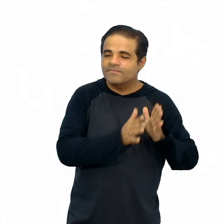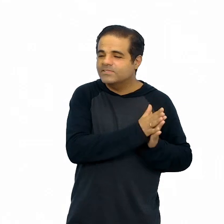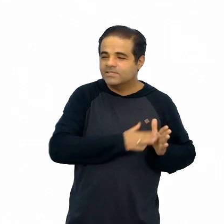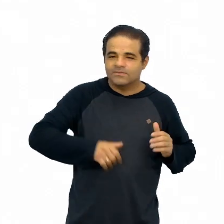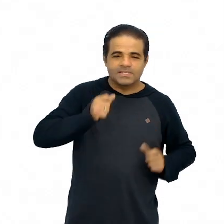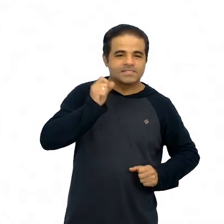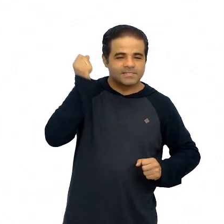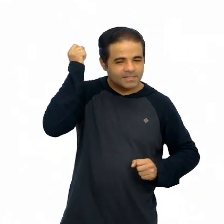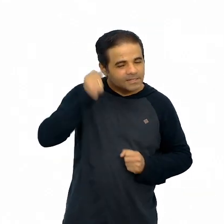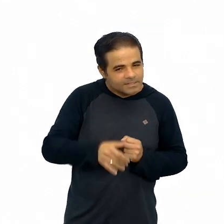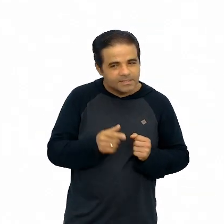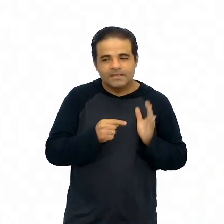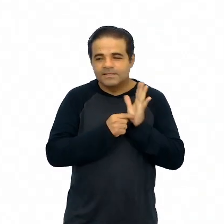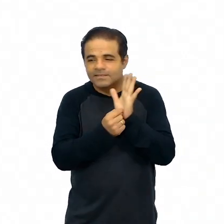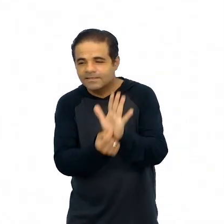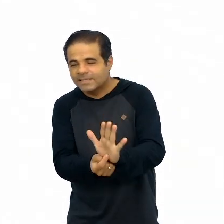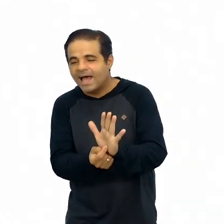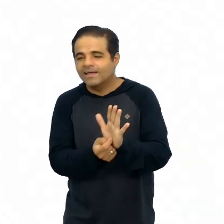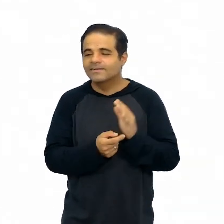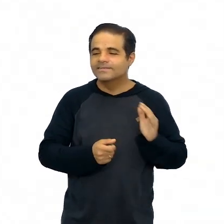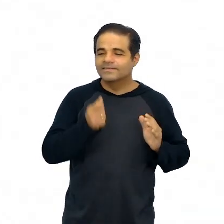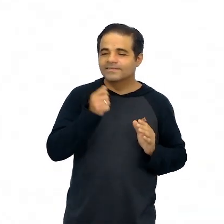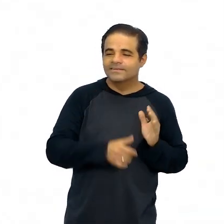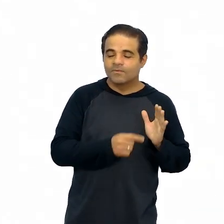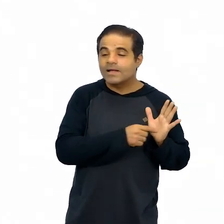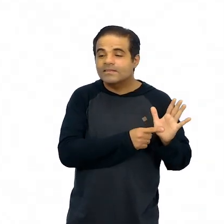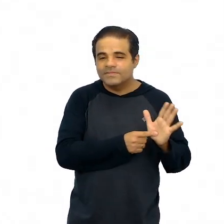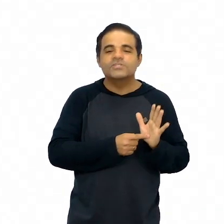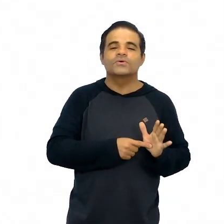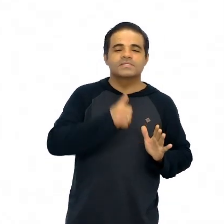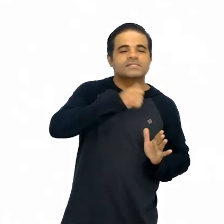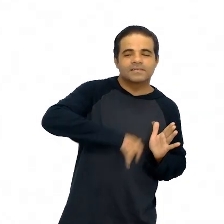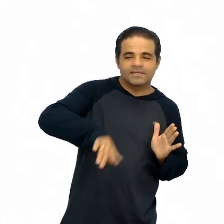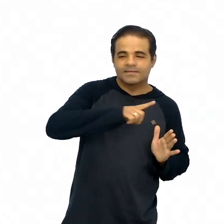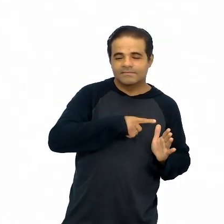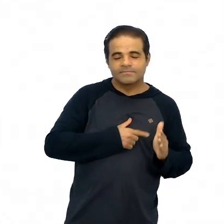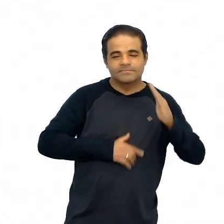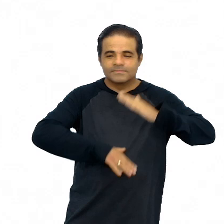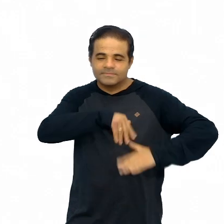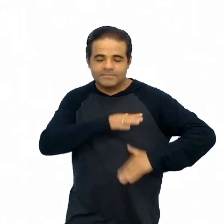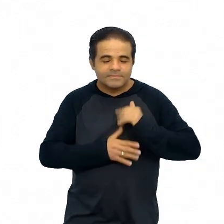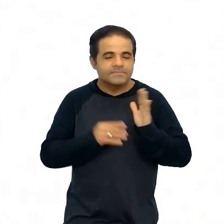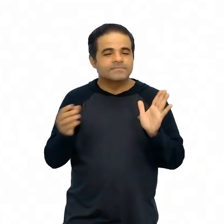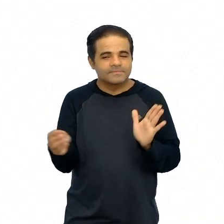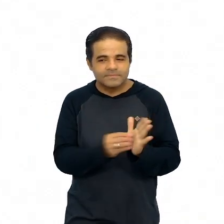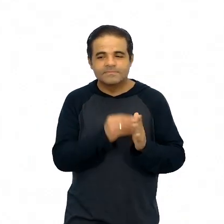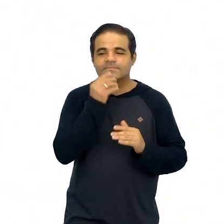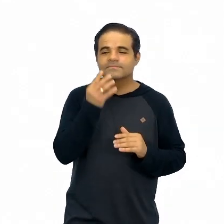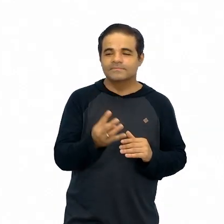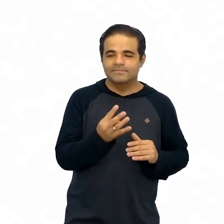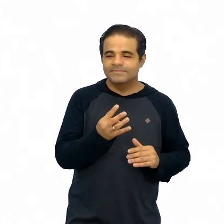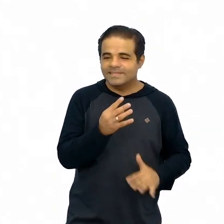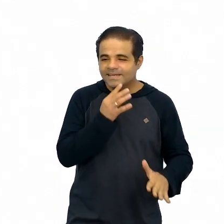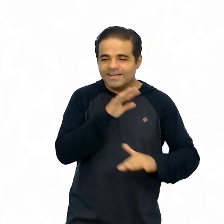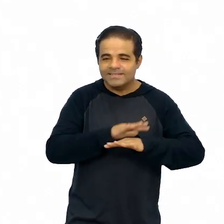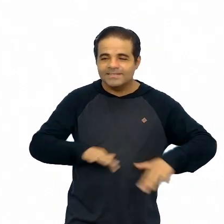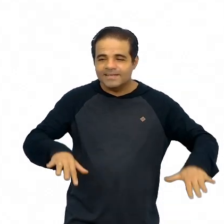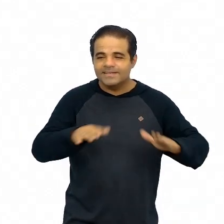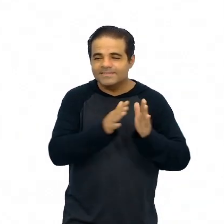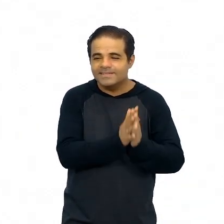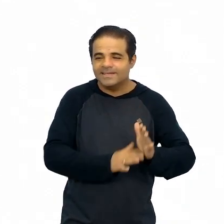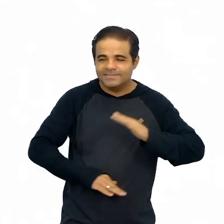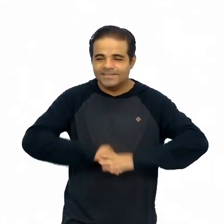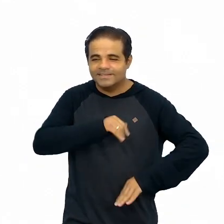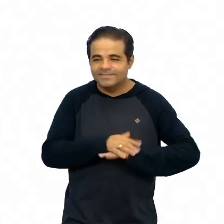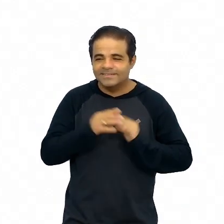SA6. Então, aí tem um exemplo da aula 3 e 4. É uma atividade